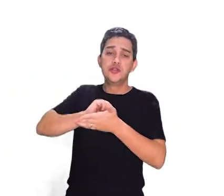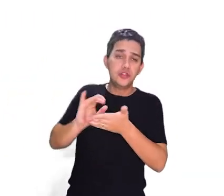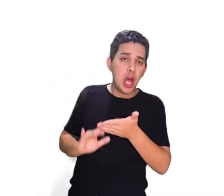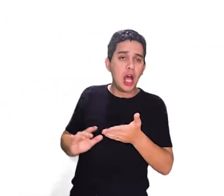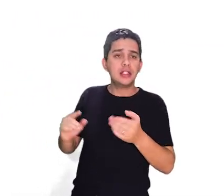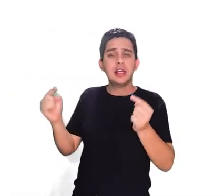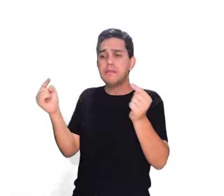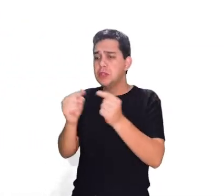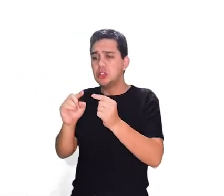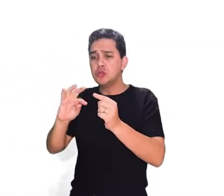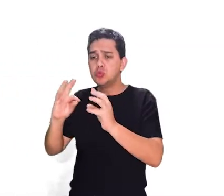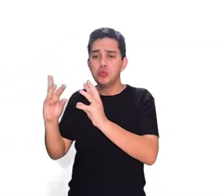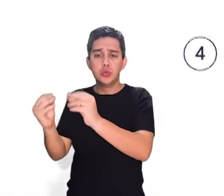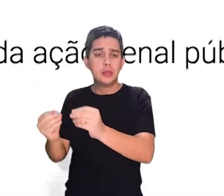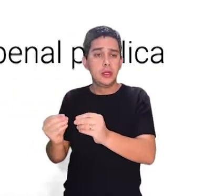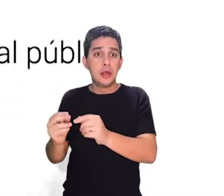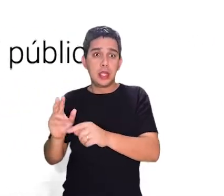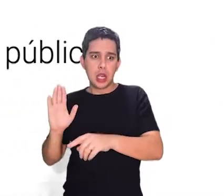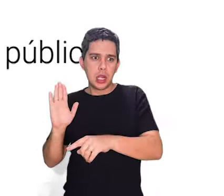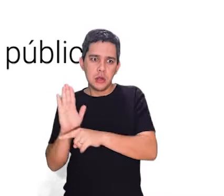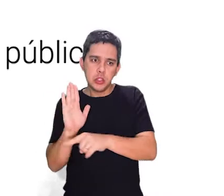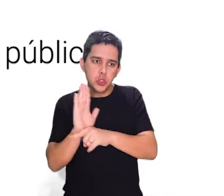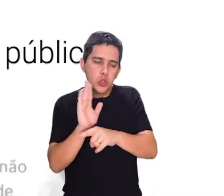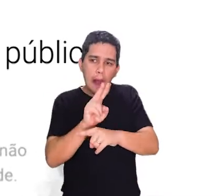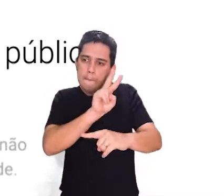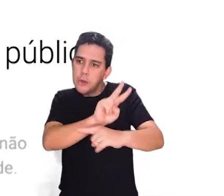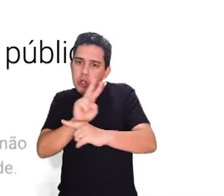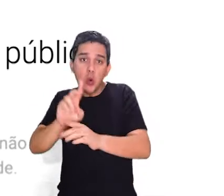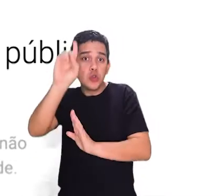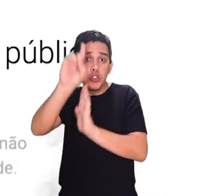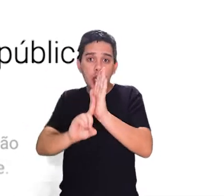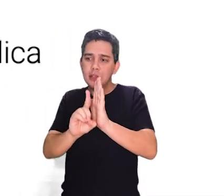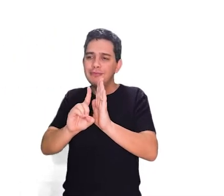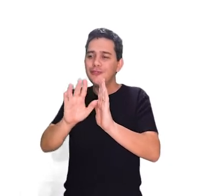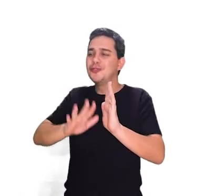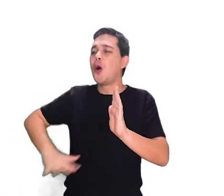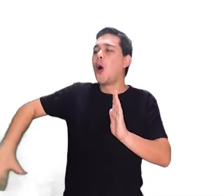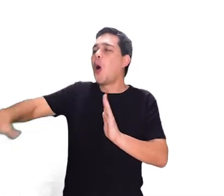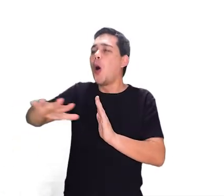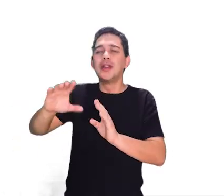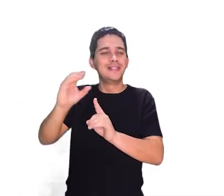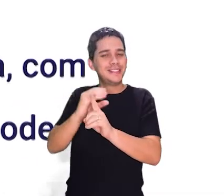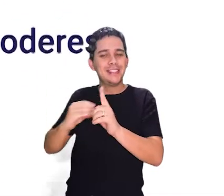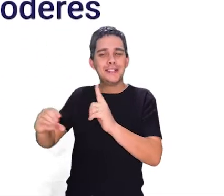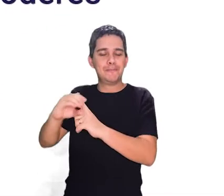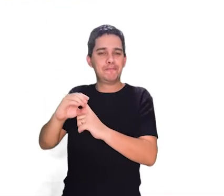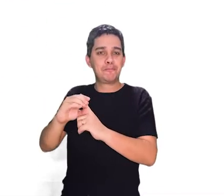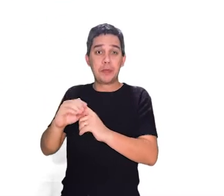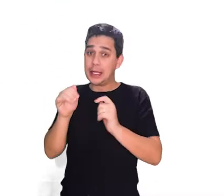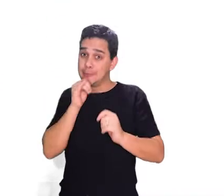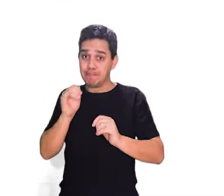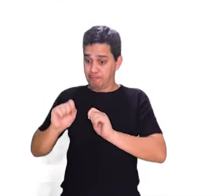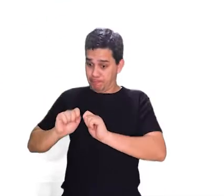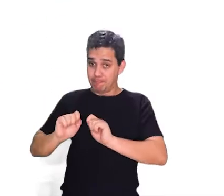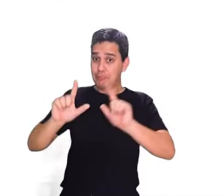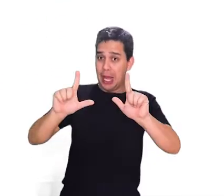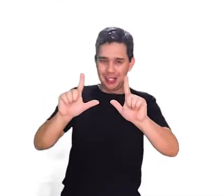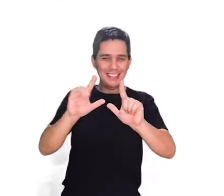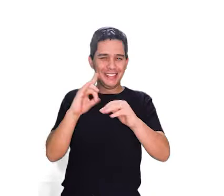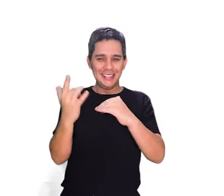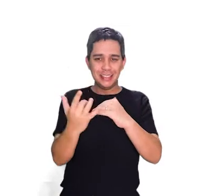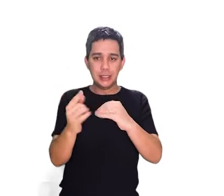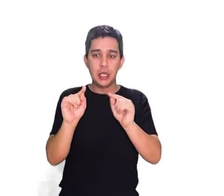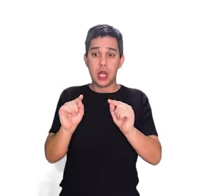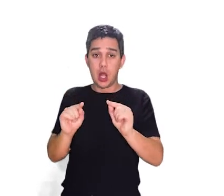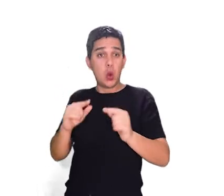Ministério Público como guardião dos direitos do cidadão. Os posts explicam, por exemplo, a atuação autônoma